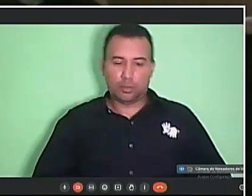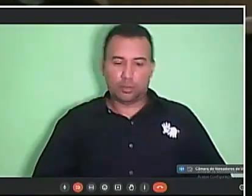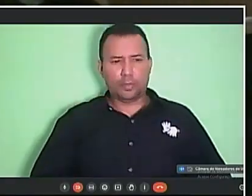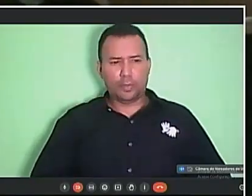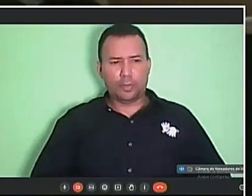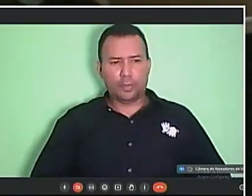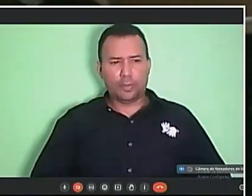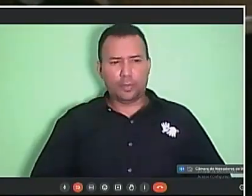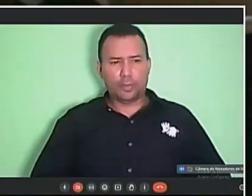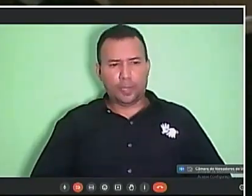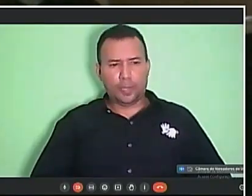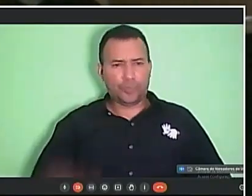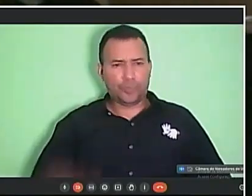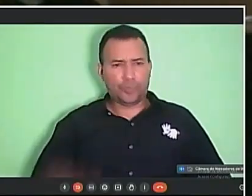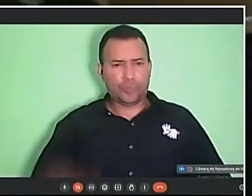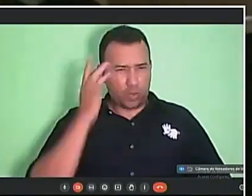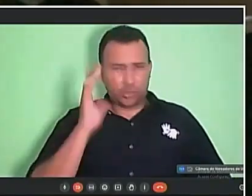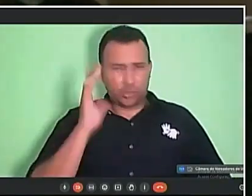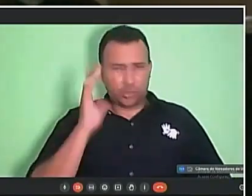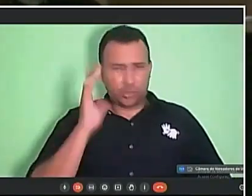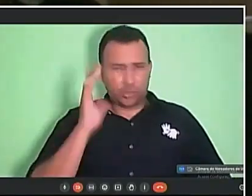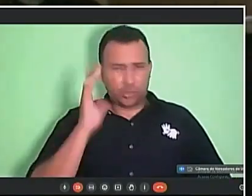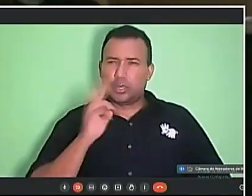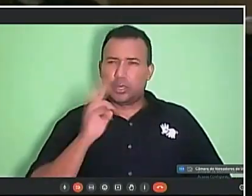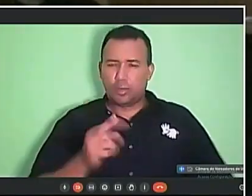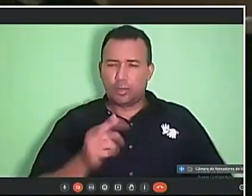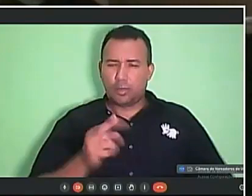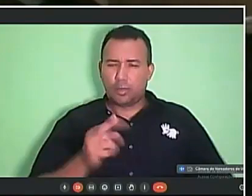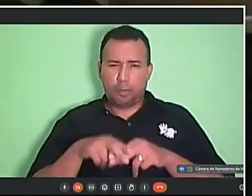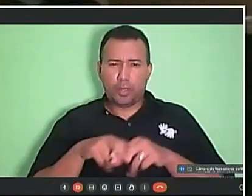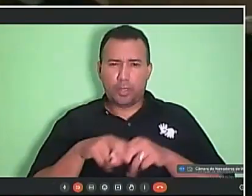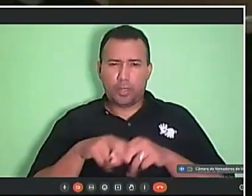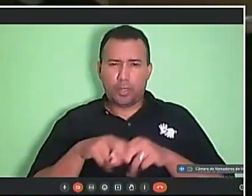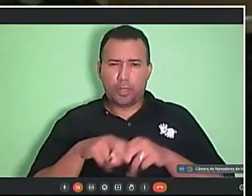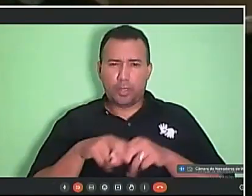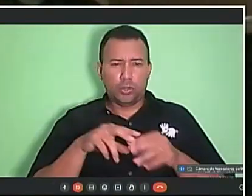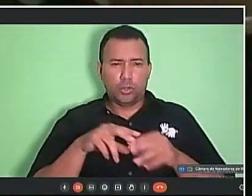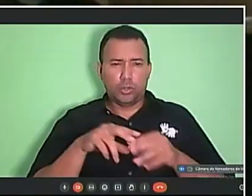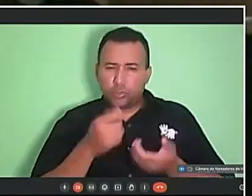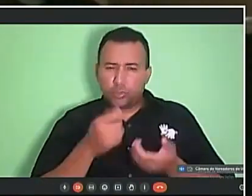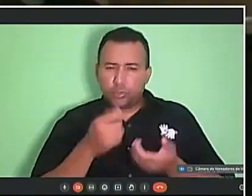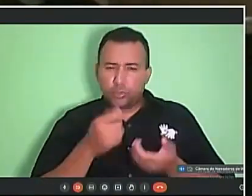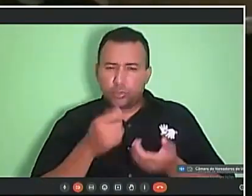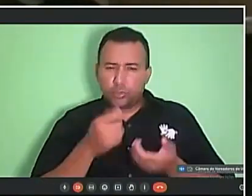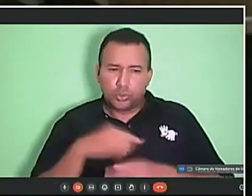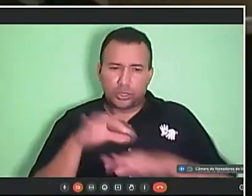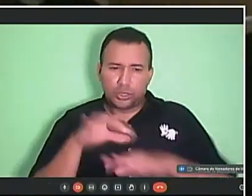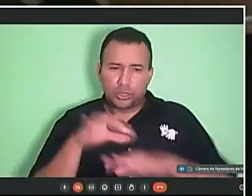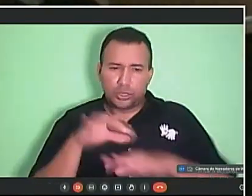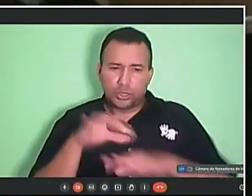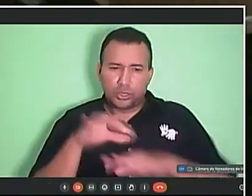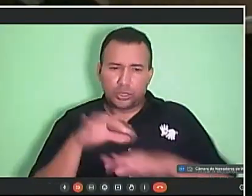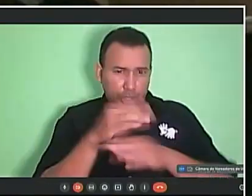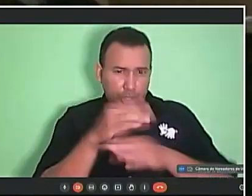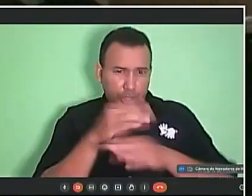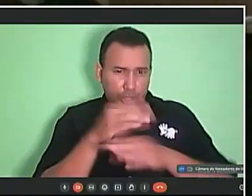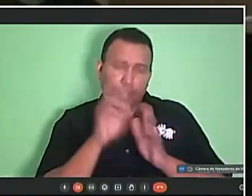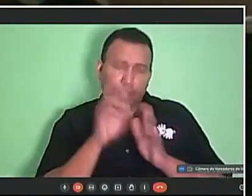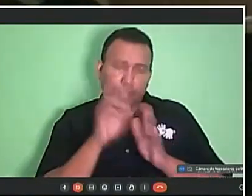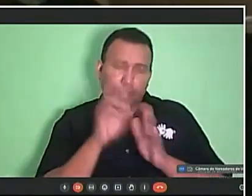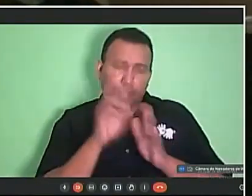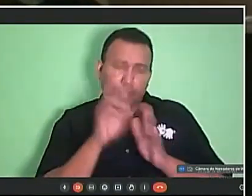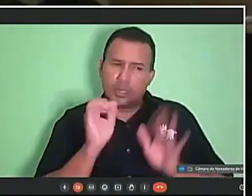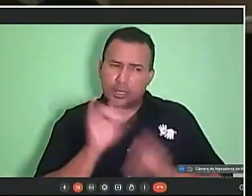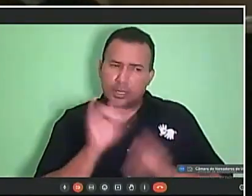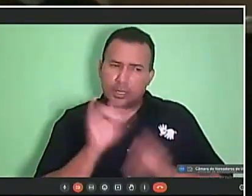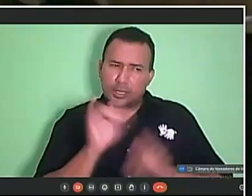foi respondida nas explanações dos engenheiros, mas se o presidente do IAT quiser fazer uso da palavra, fique à vontade.